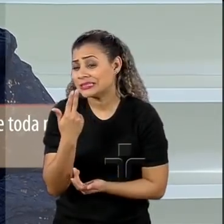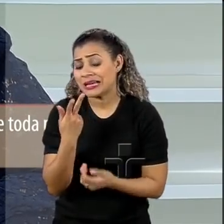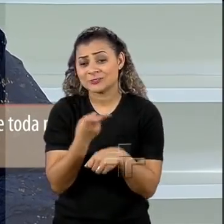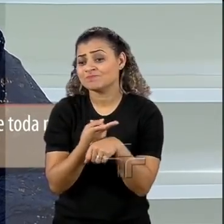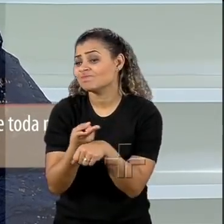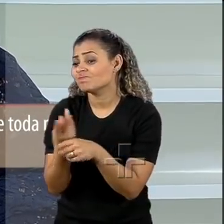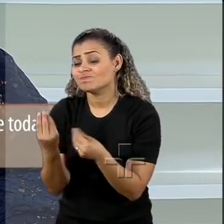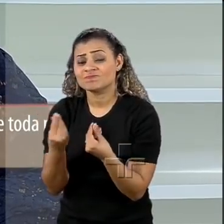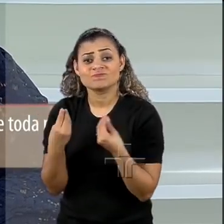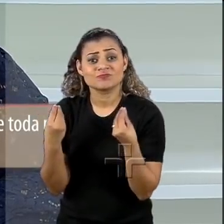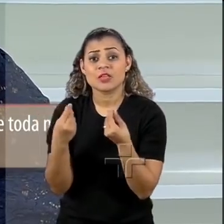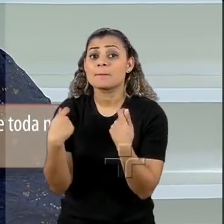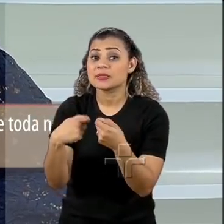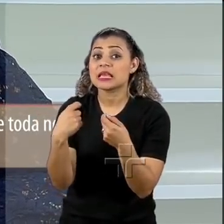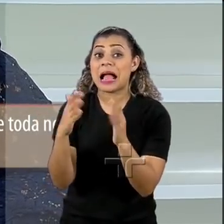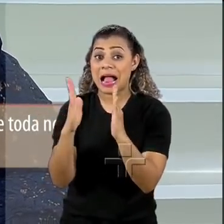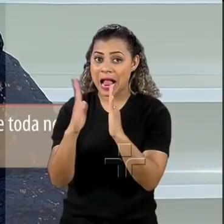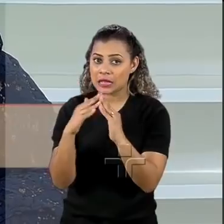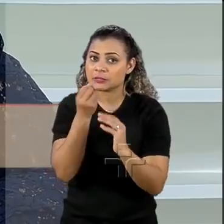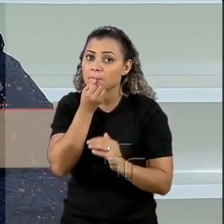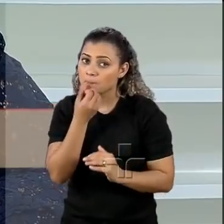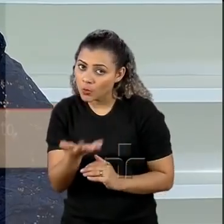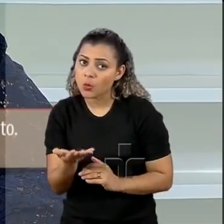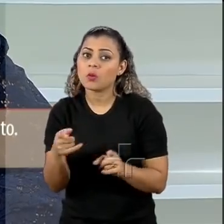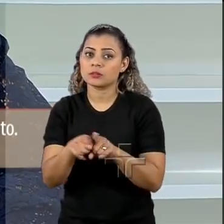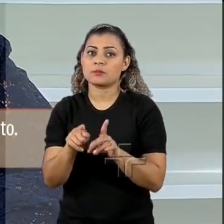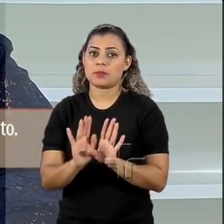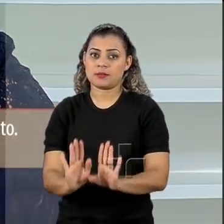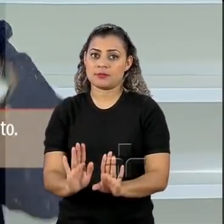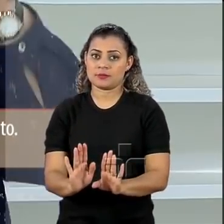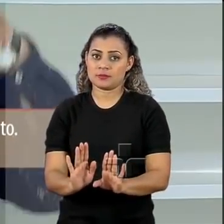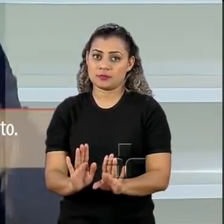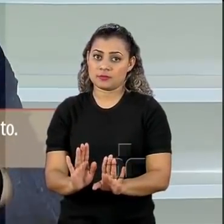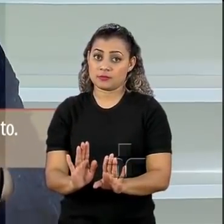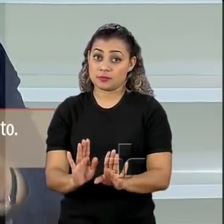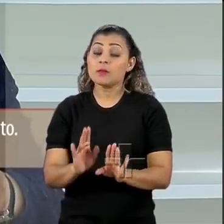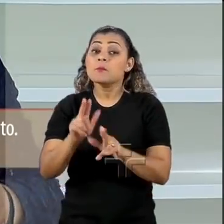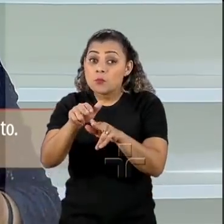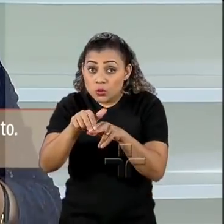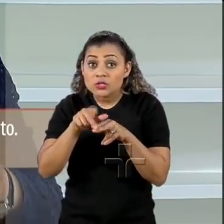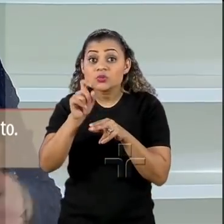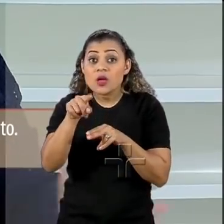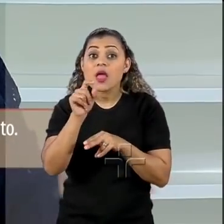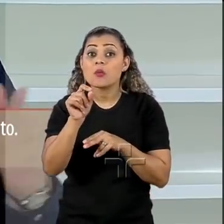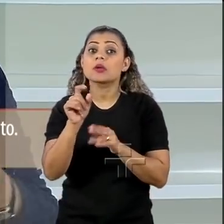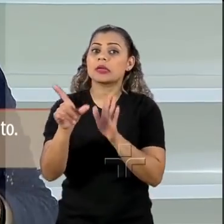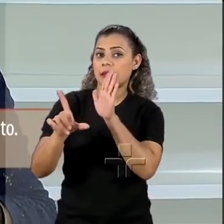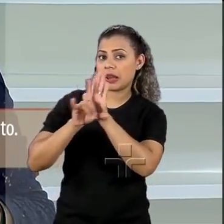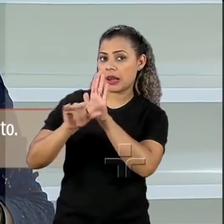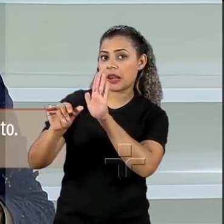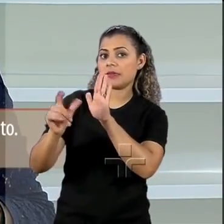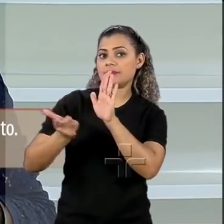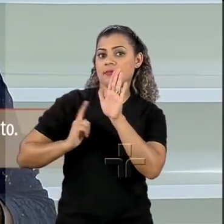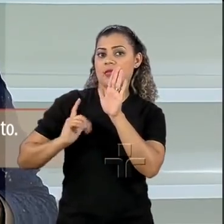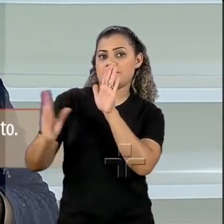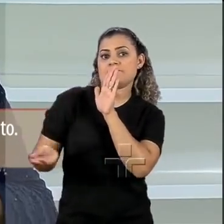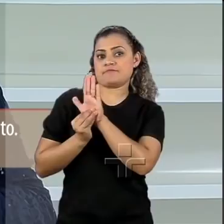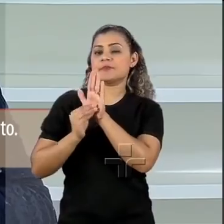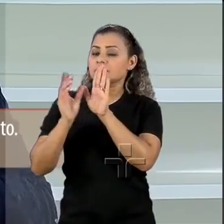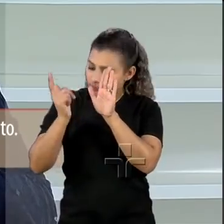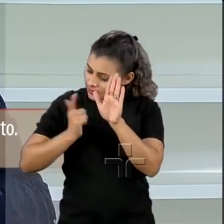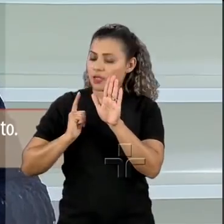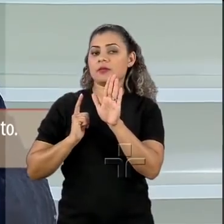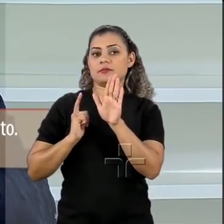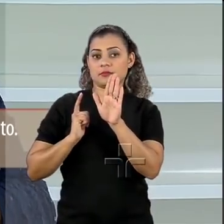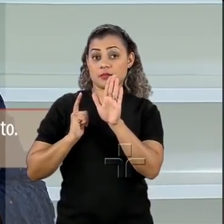possibilidade dele ter uma moradia decente, né? Razoável. Claro. Pronto. Isso é que está estabelecido.